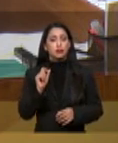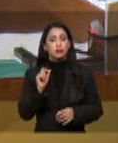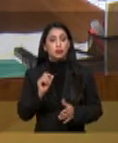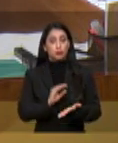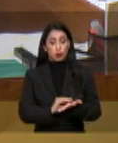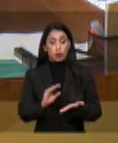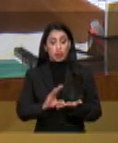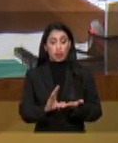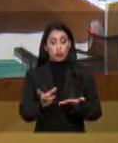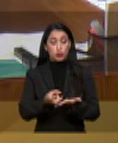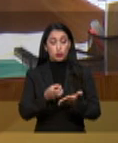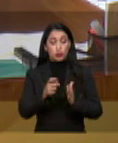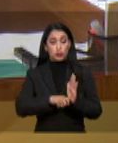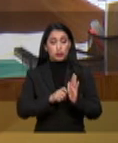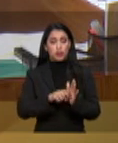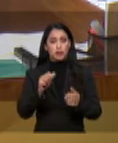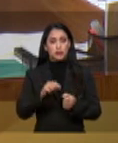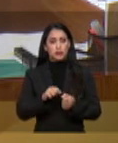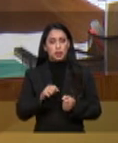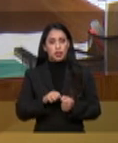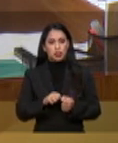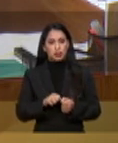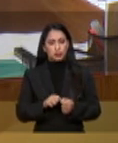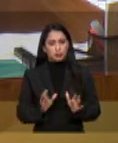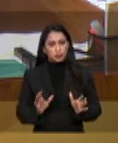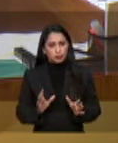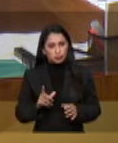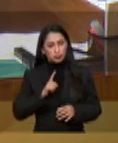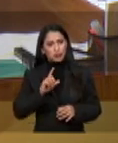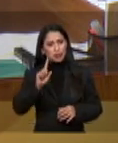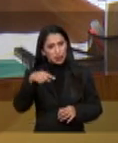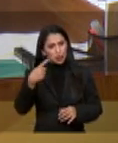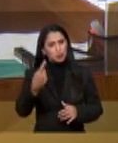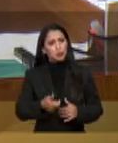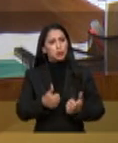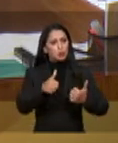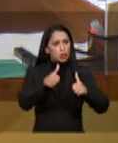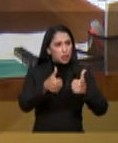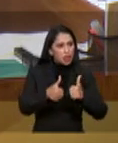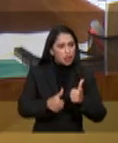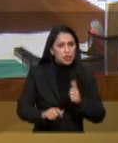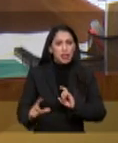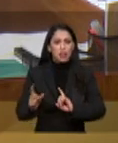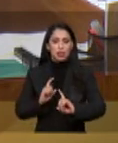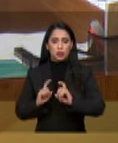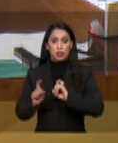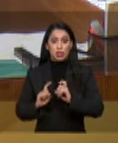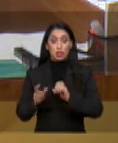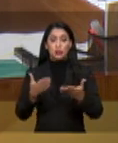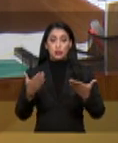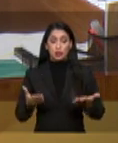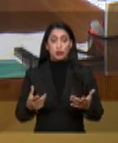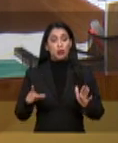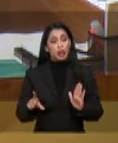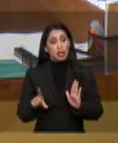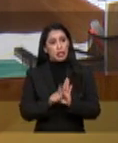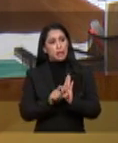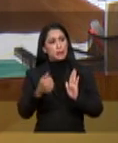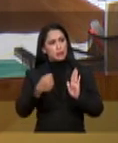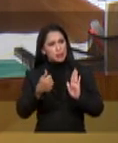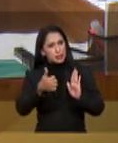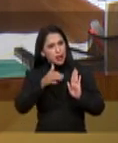crédito tributário, uma vez que o próprio ente tributante poderá revê-lo na via administrativa, nada mais razoável que a legislação venha conferir